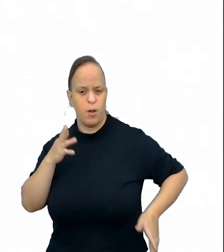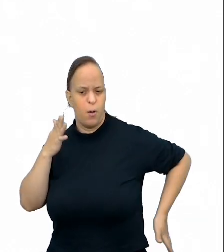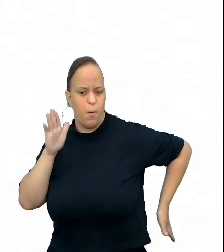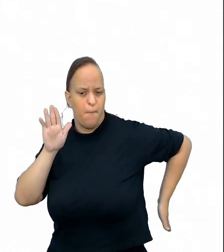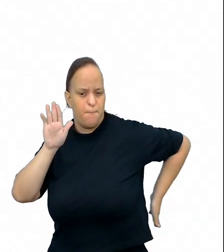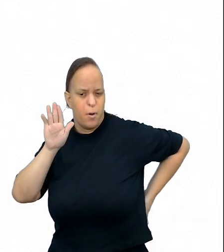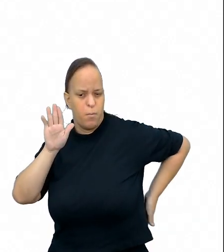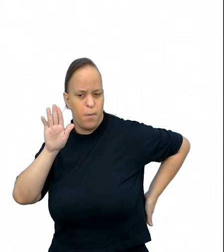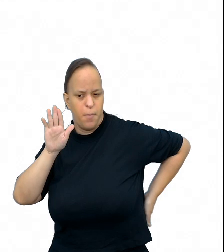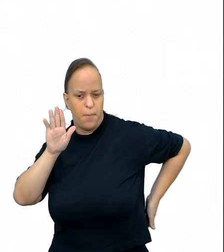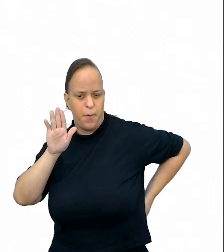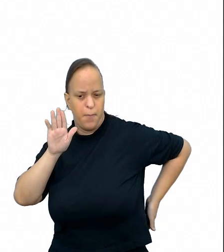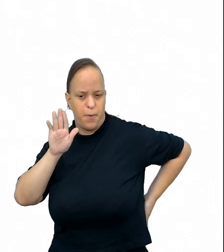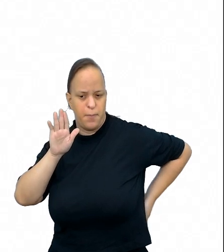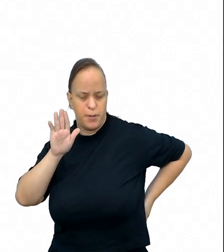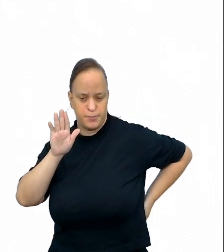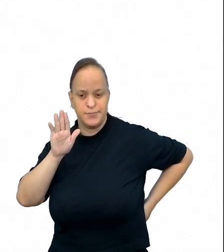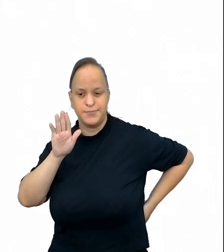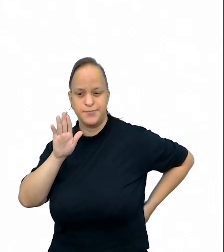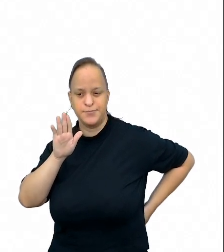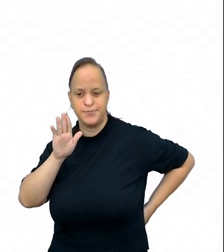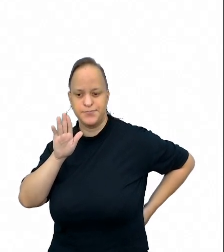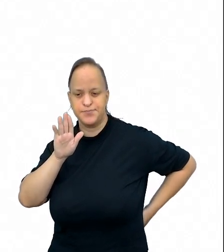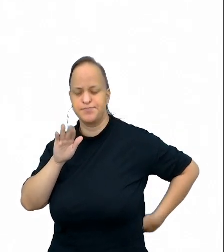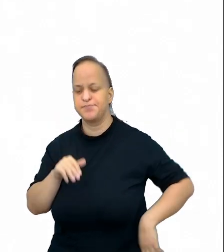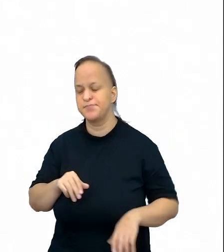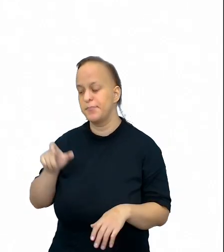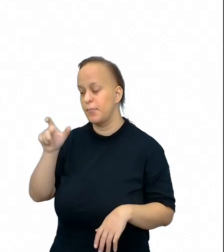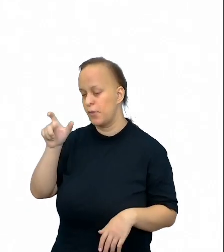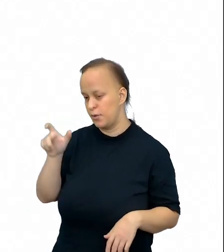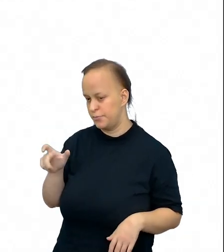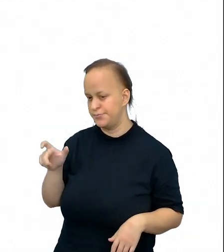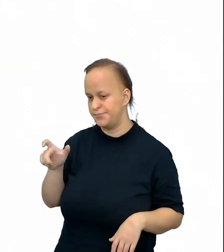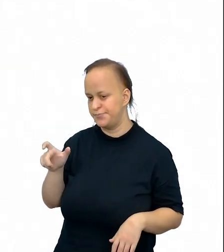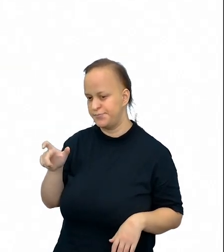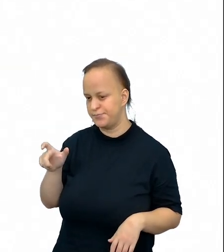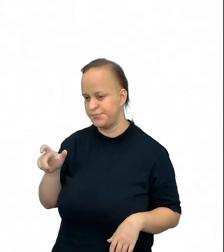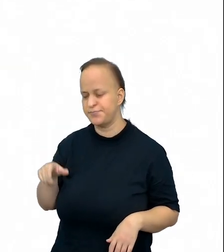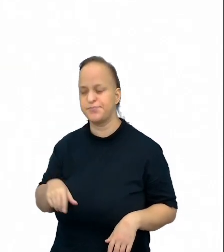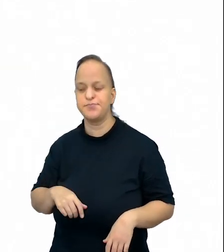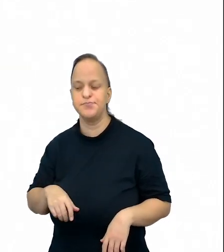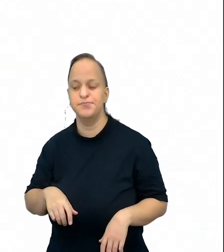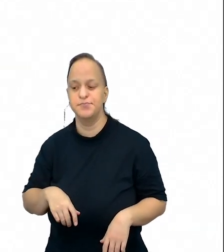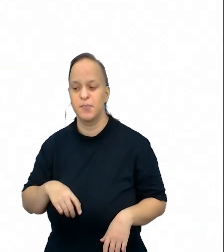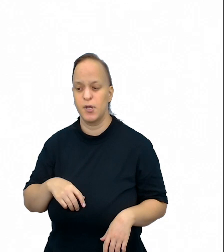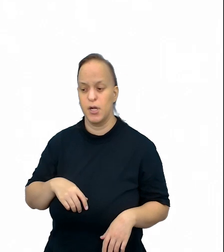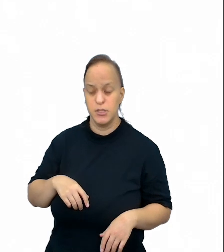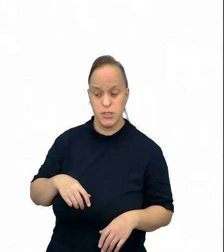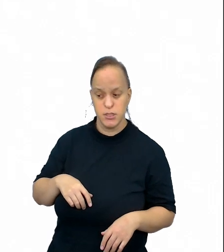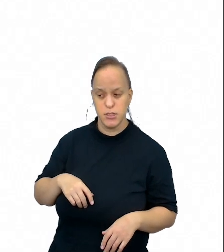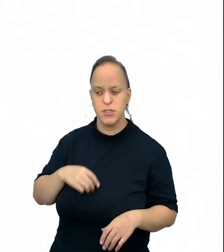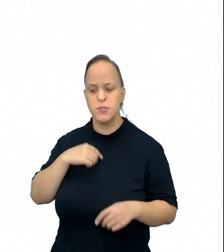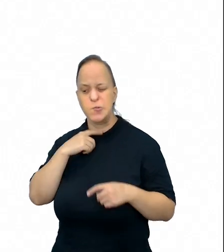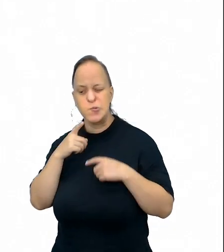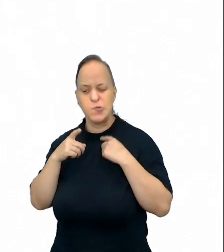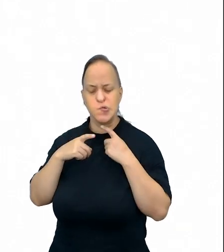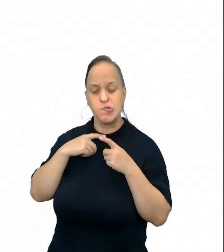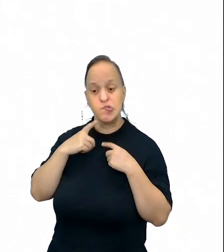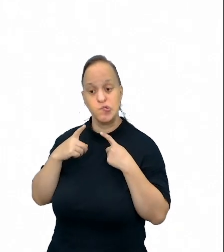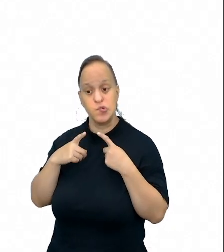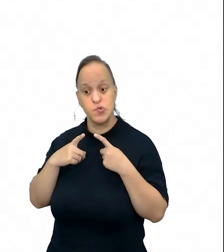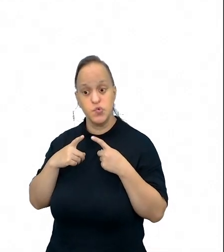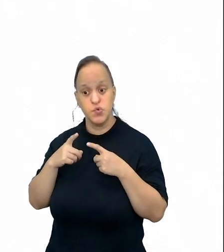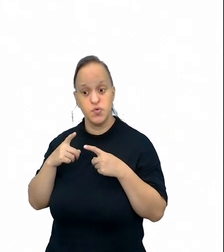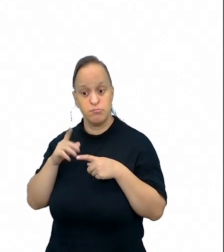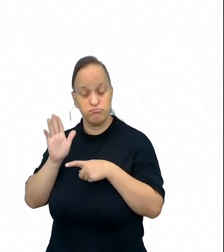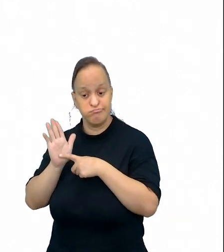Significa que, se eu citasse, por exemplo, o caso da Capitu, né, de Machado de Assis, em que se tem ali uma acusação de que